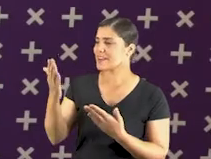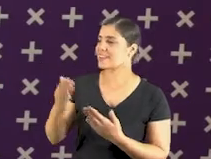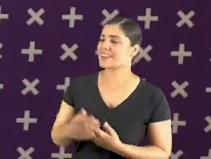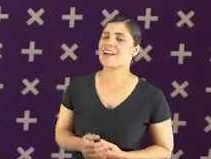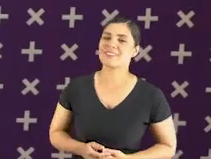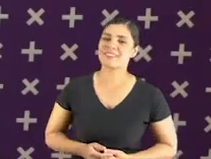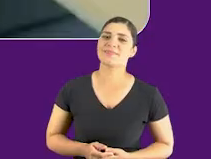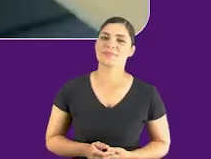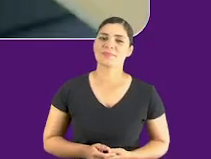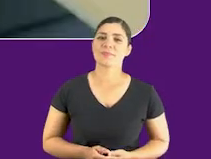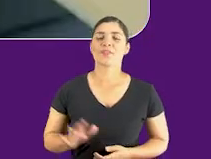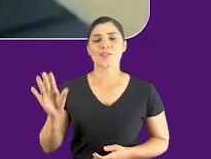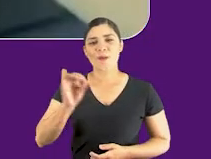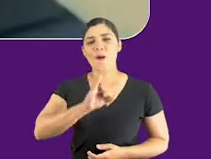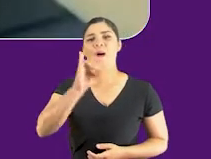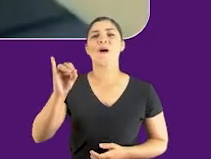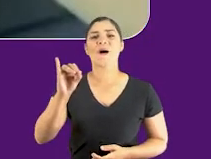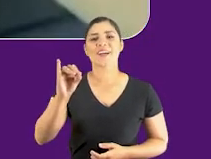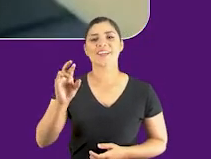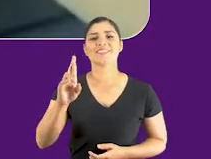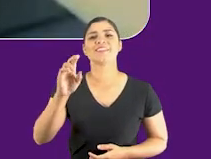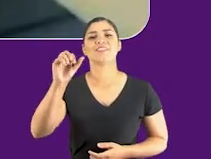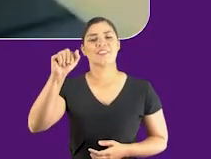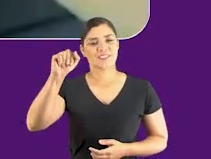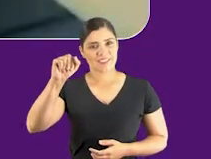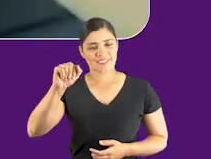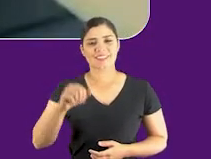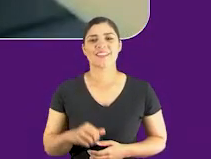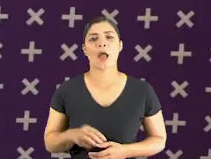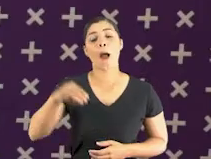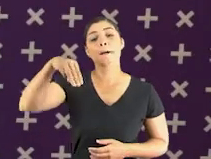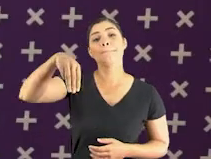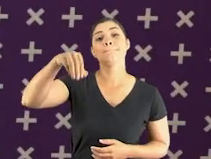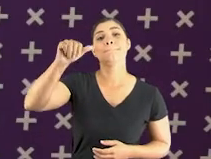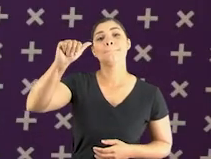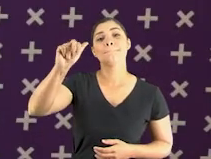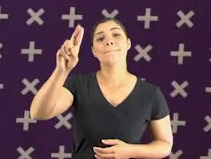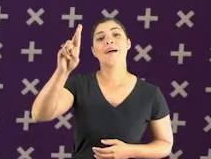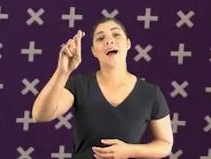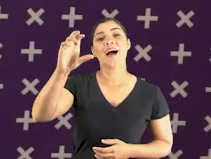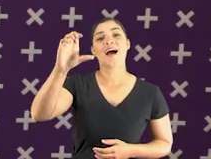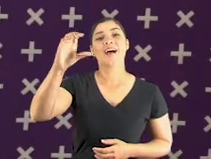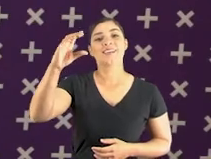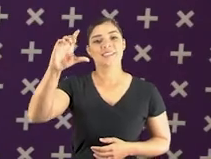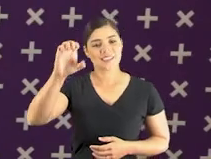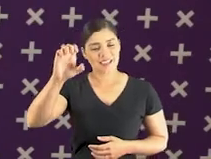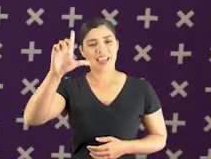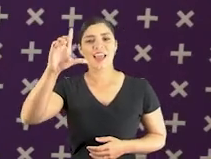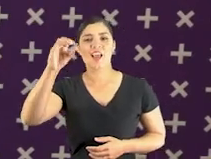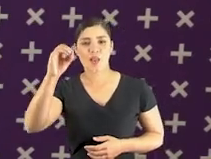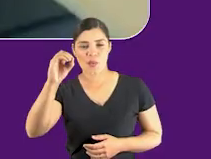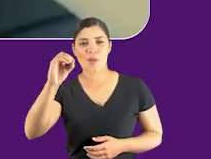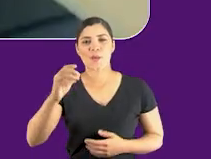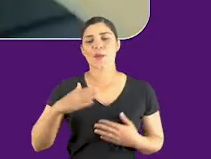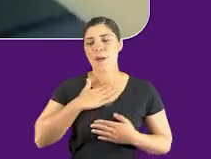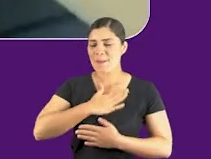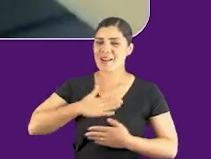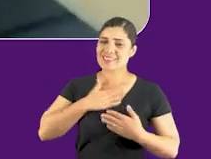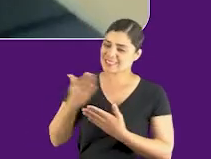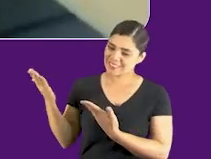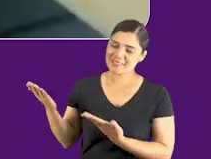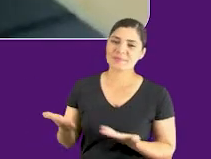Marcelo como é que você tá tudo bem Oi Rosana tudo bem como é que você tá tudo jóia prazer recebê-lo aqui no nosso festival